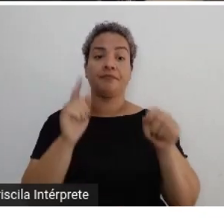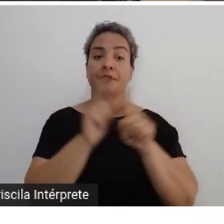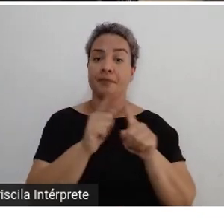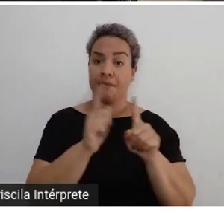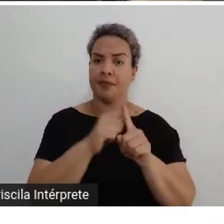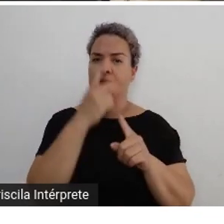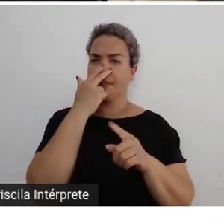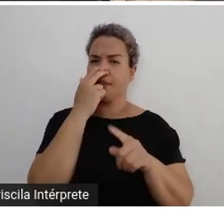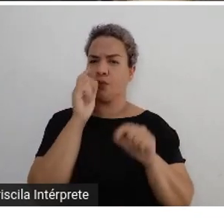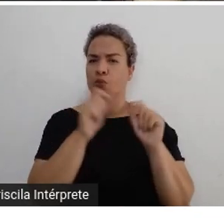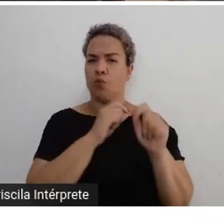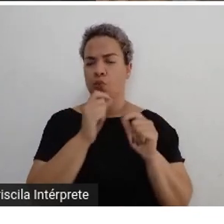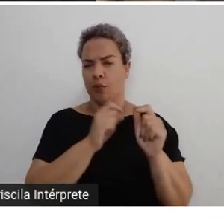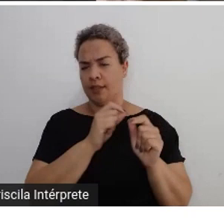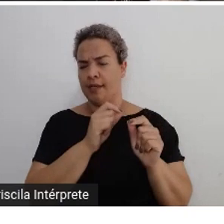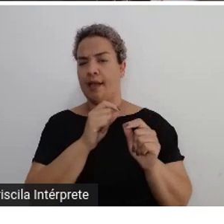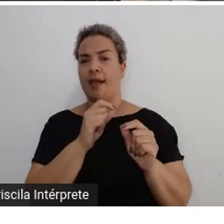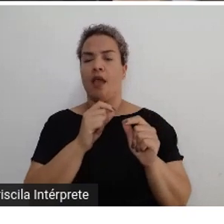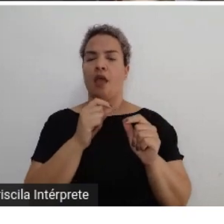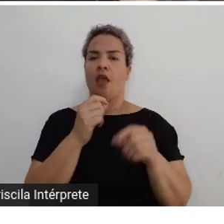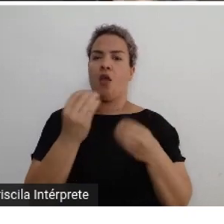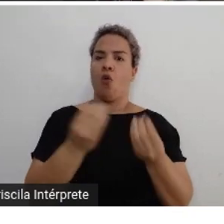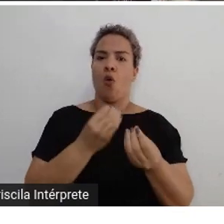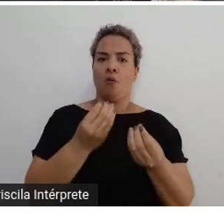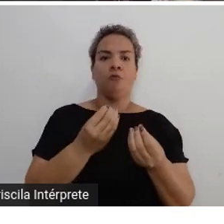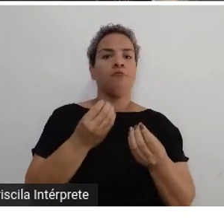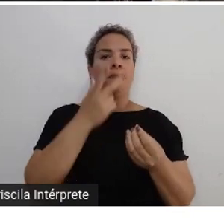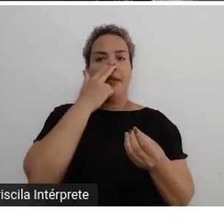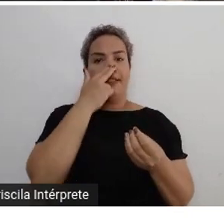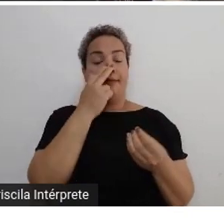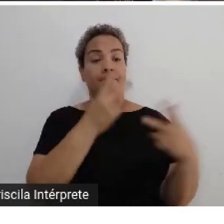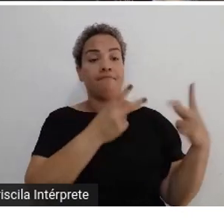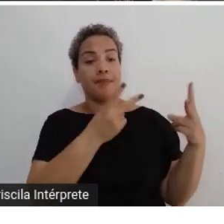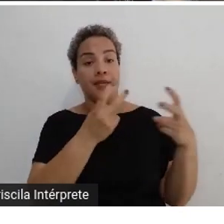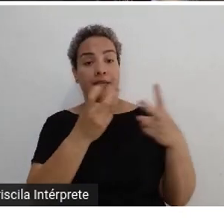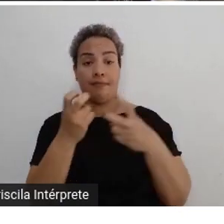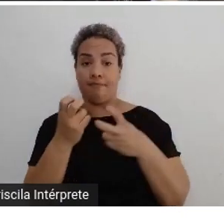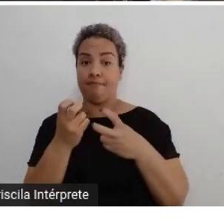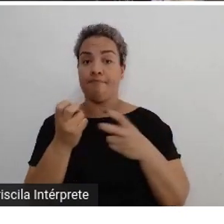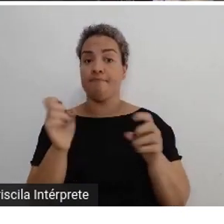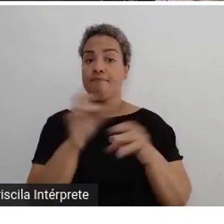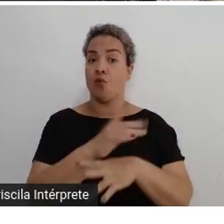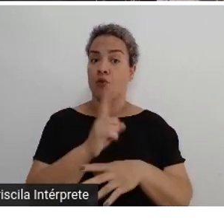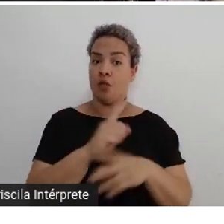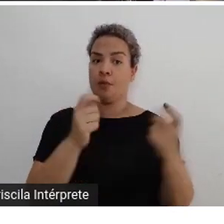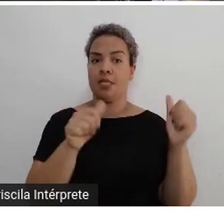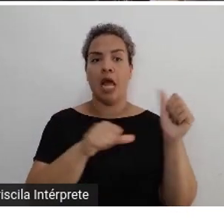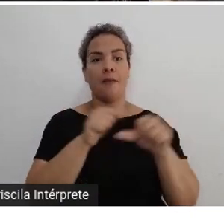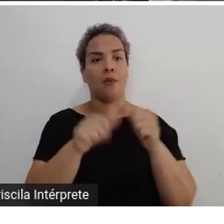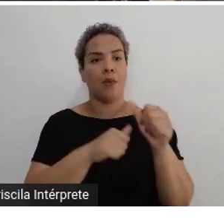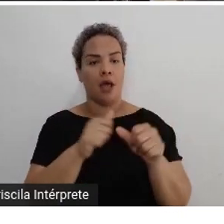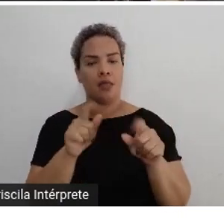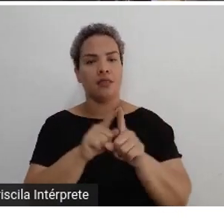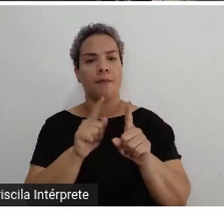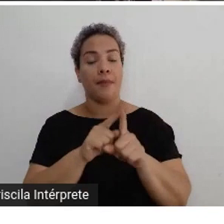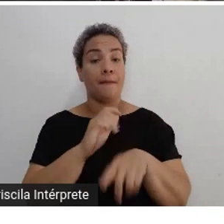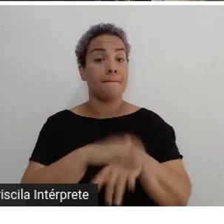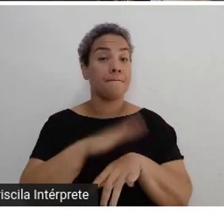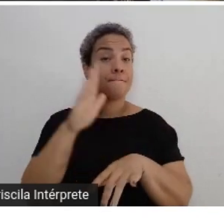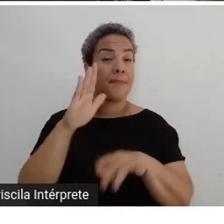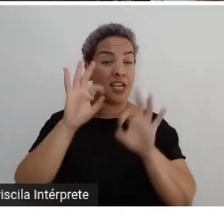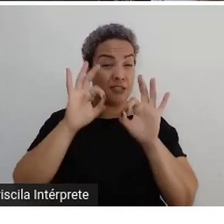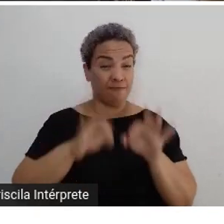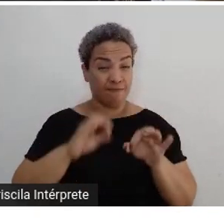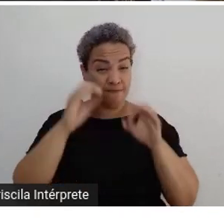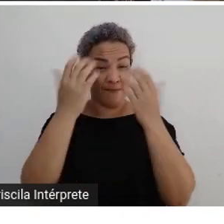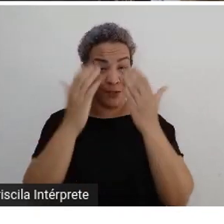disperso, né? Porque não estava maduro. Ah, e aqui também dá para visualizar, gente, quanto mais madura a assertividade, quanto